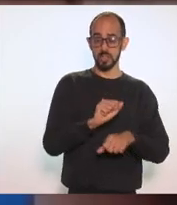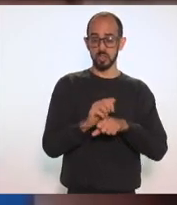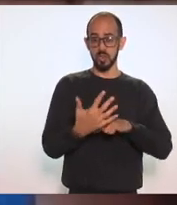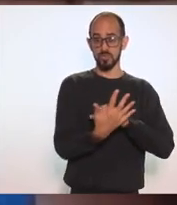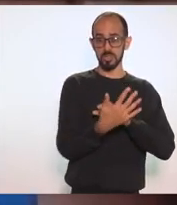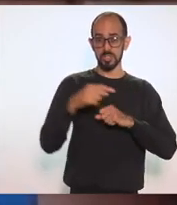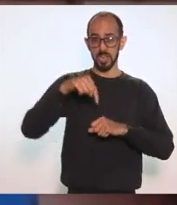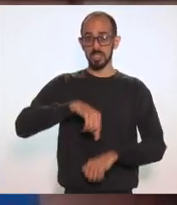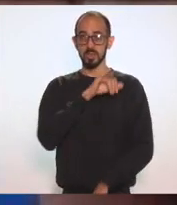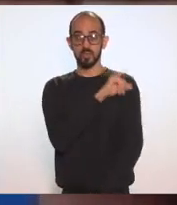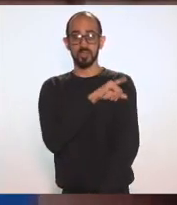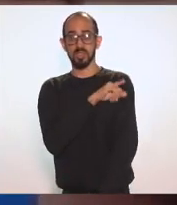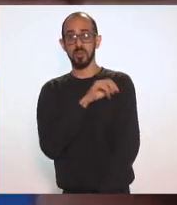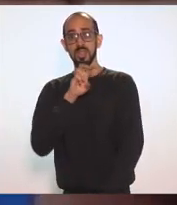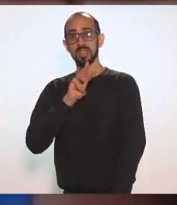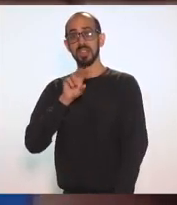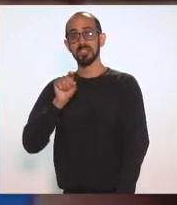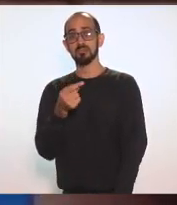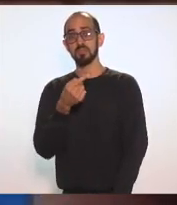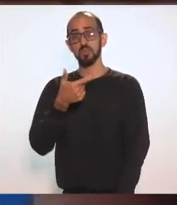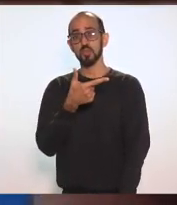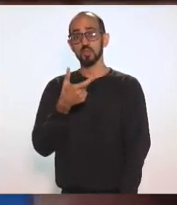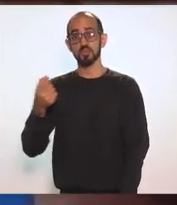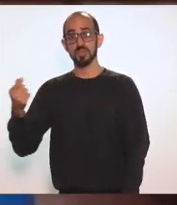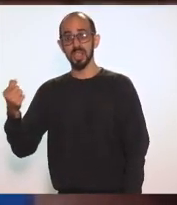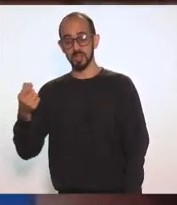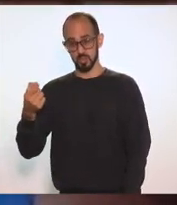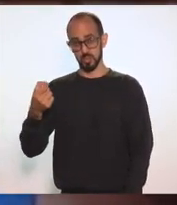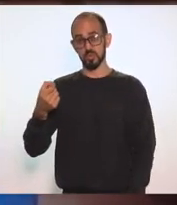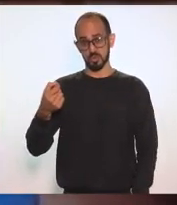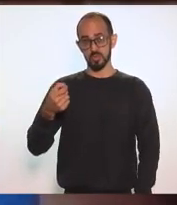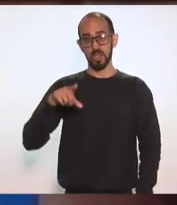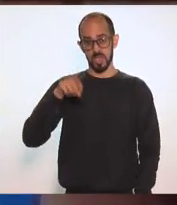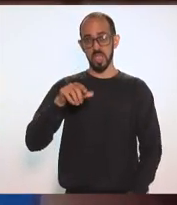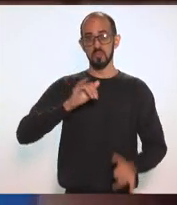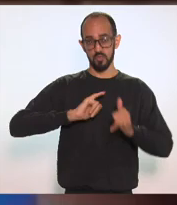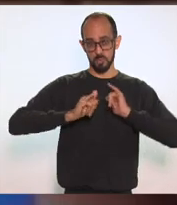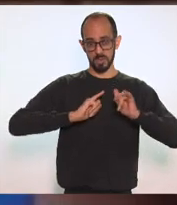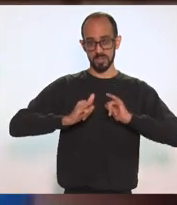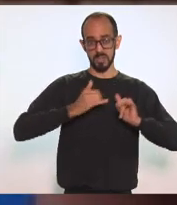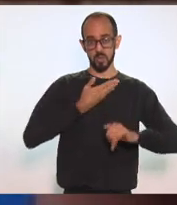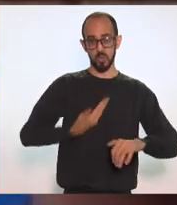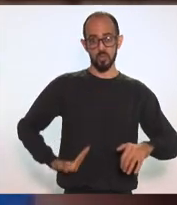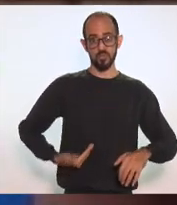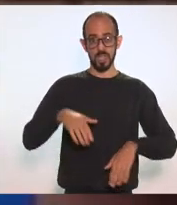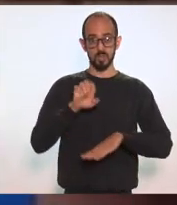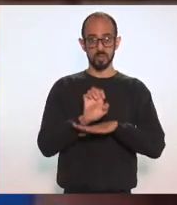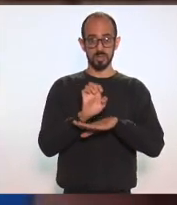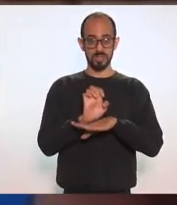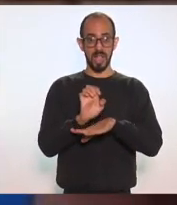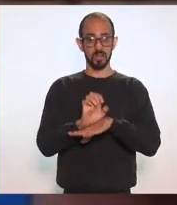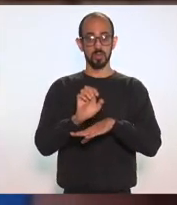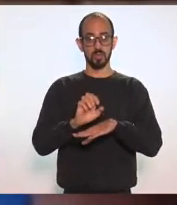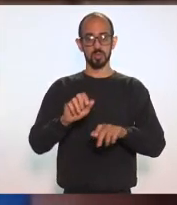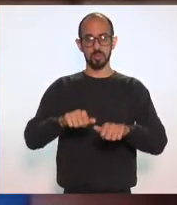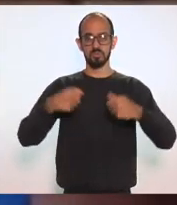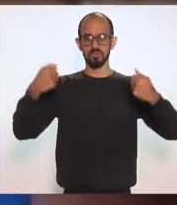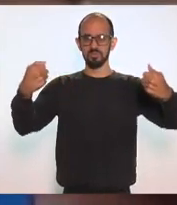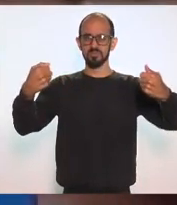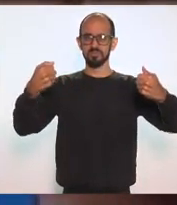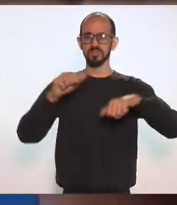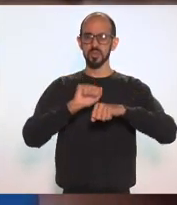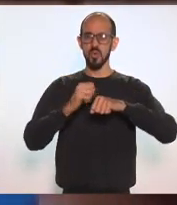são de 3.201 casos confirmados. Esses dados são do governo do estado, do painel Covid, do último dia